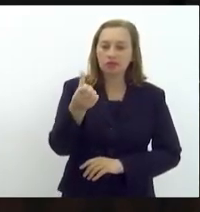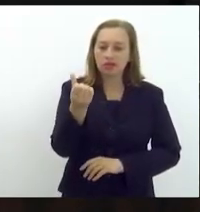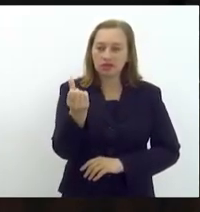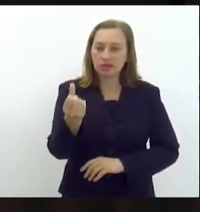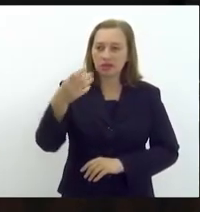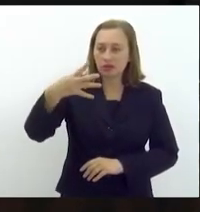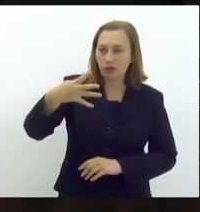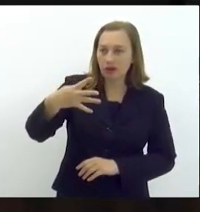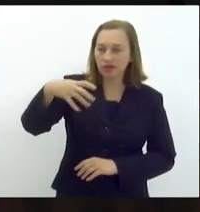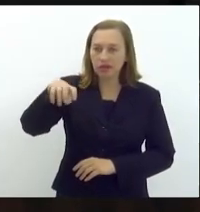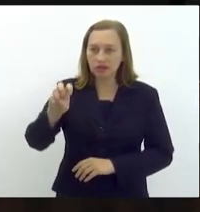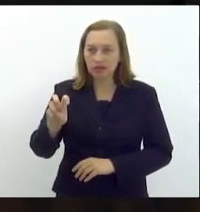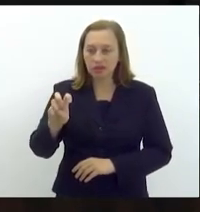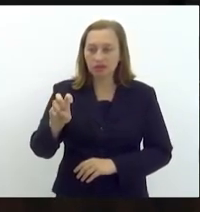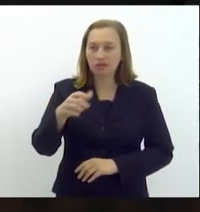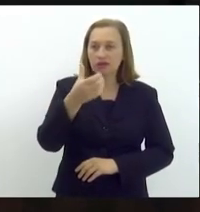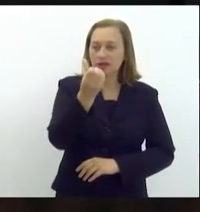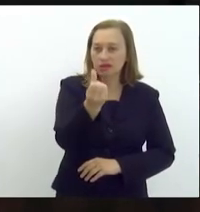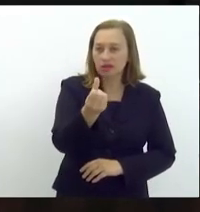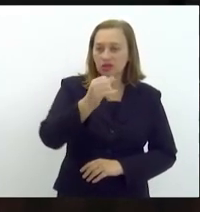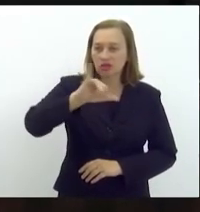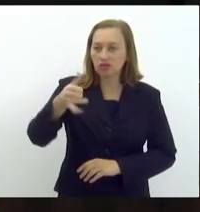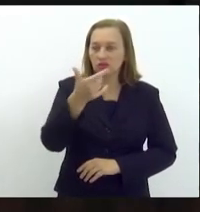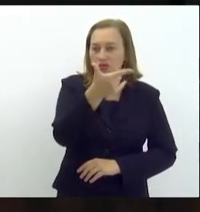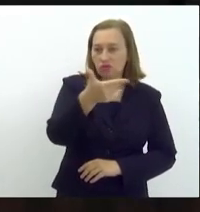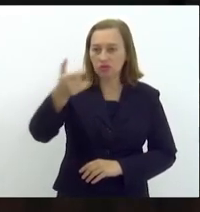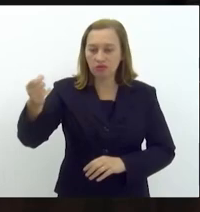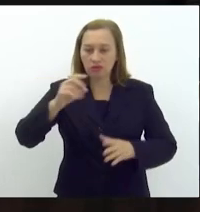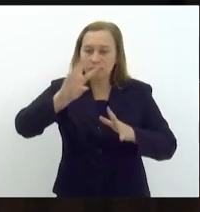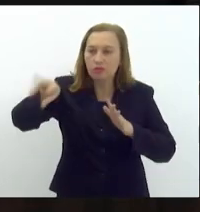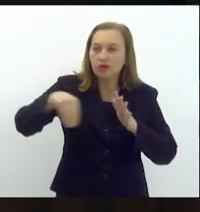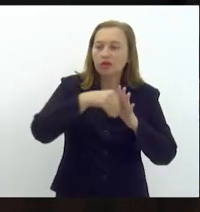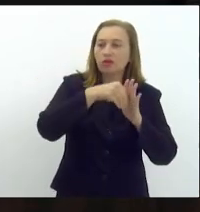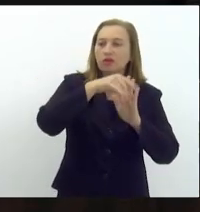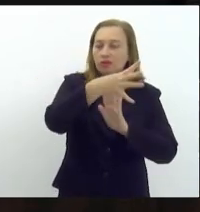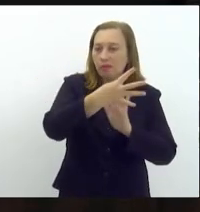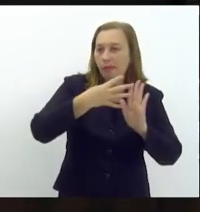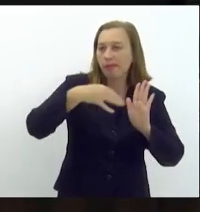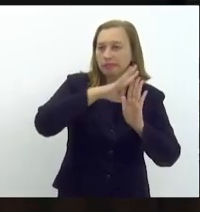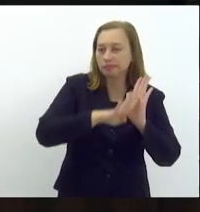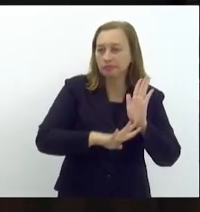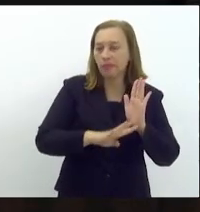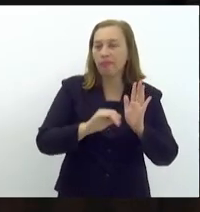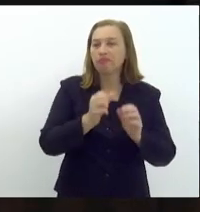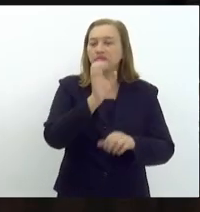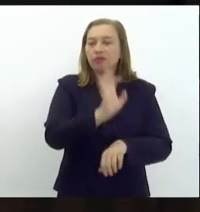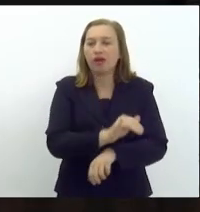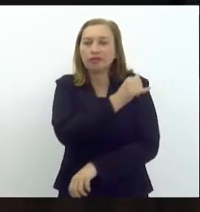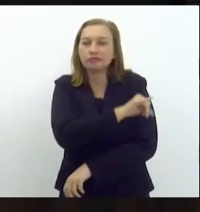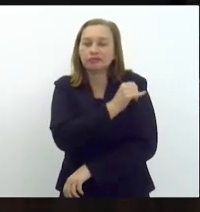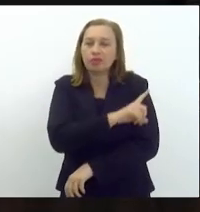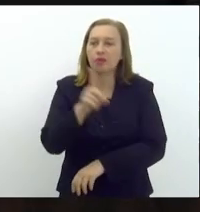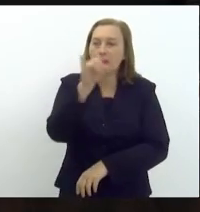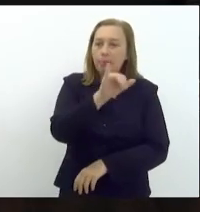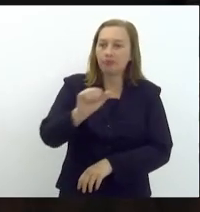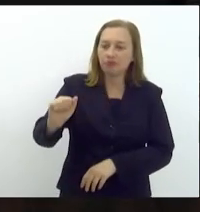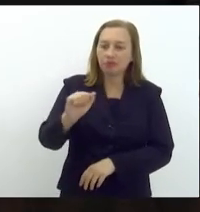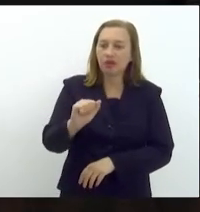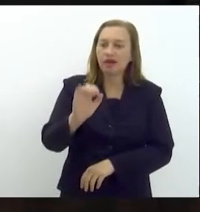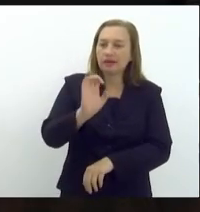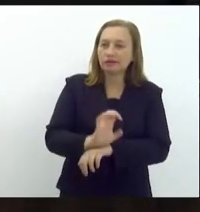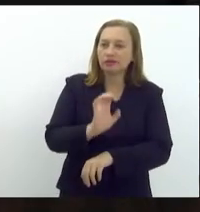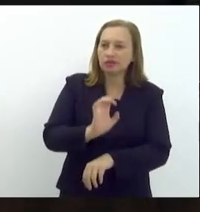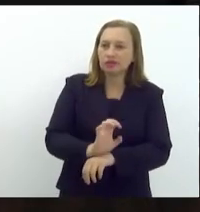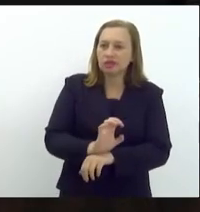2010 para instituir no calendário Oficial do Estado do Rio de Janeiro o dia Estadual dos Imigrantes asiáticos